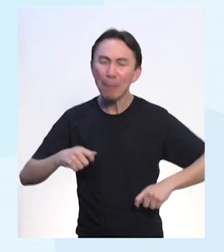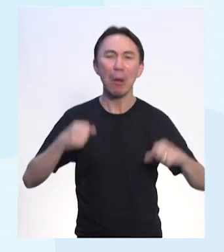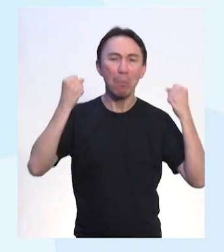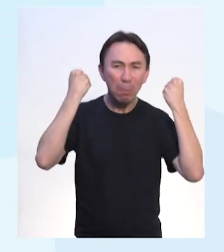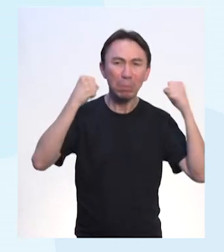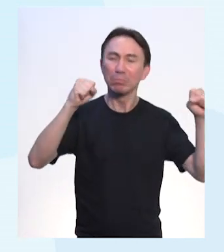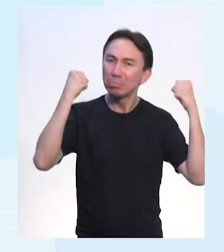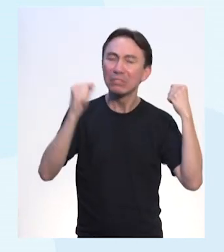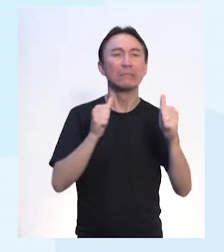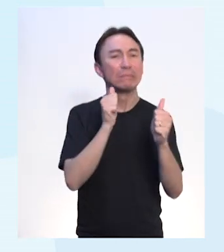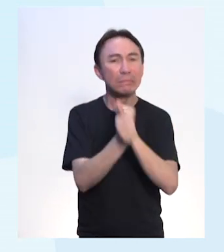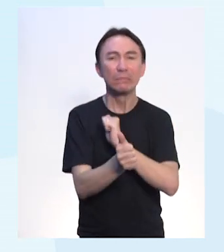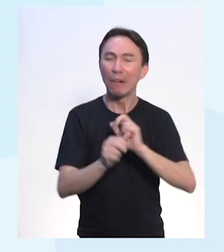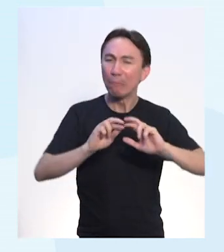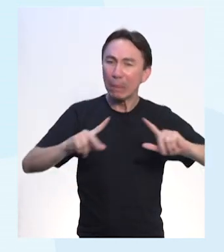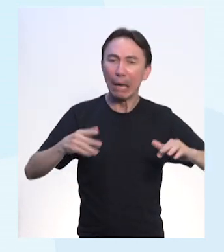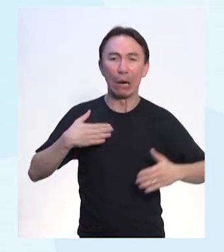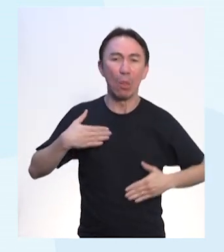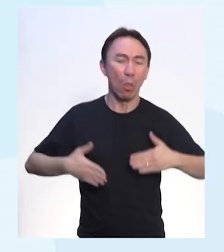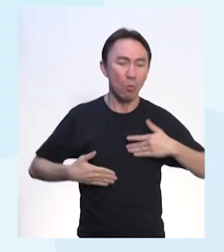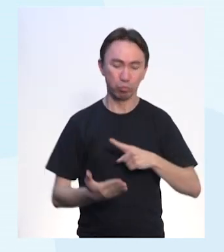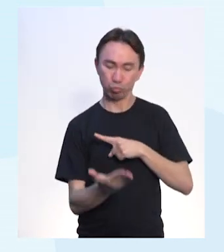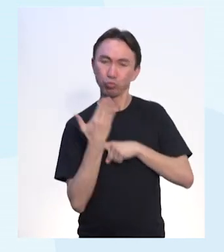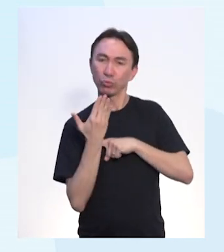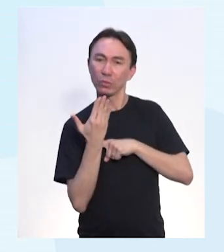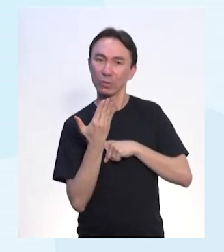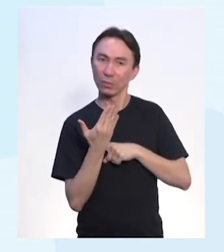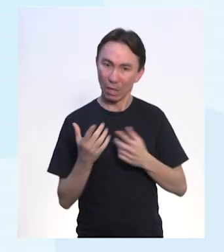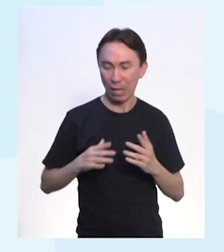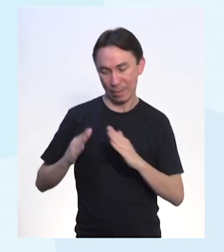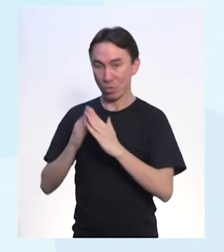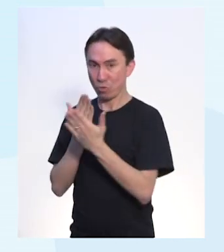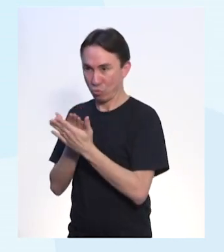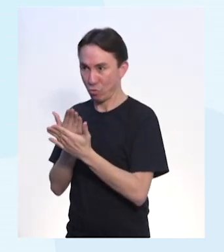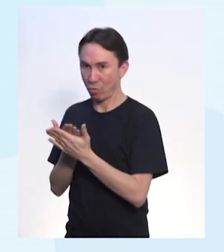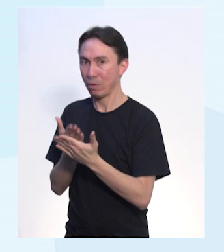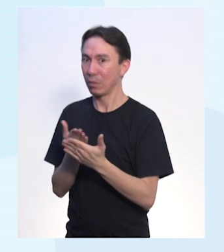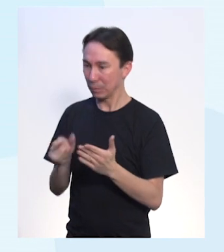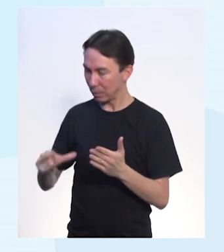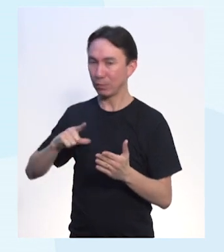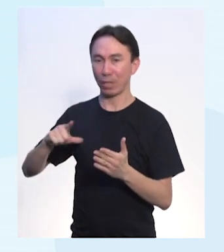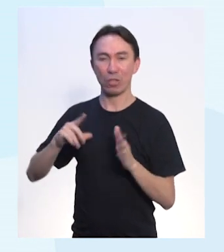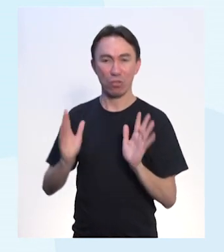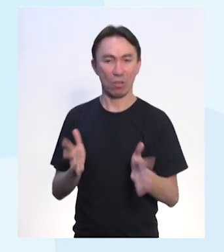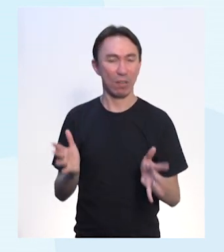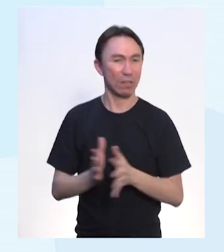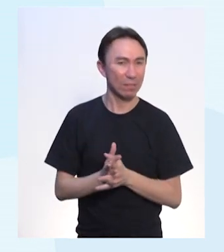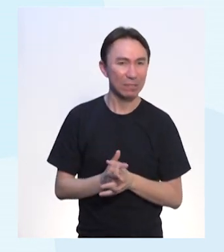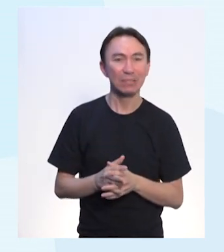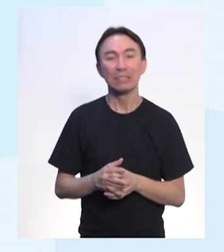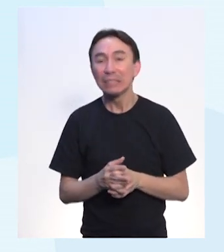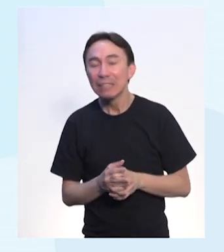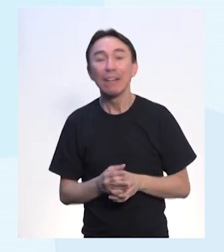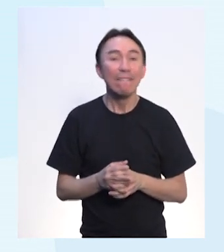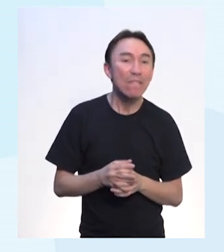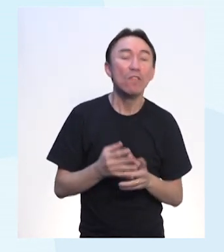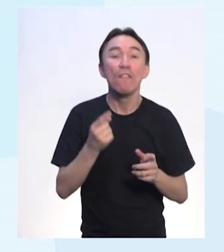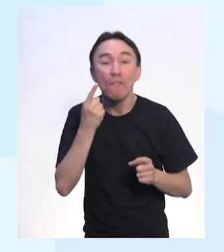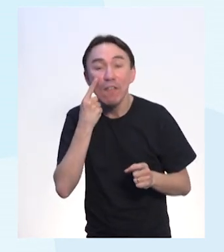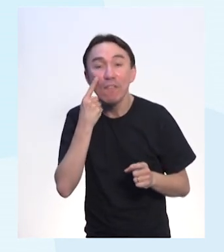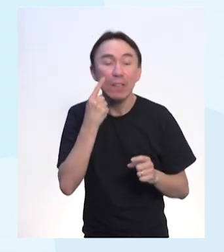práticas corporais, tematizadas na escola, propondo e produzindo alternativas